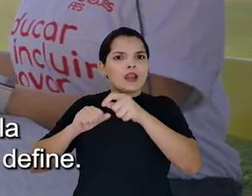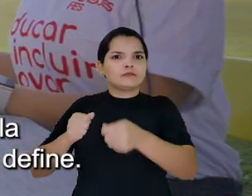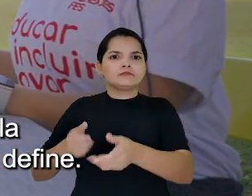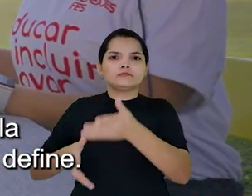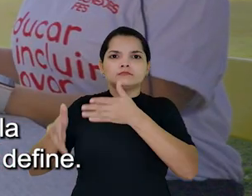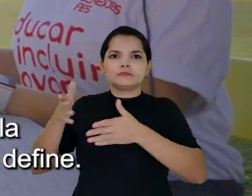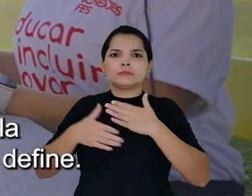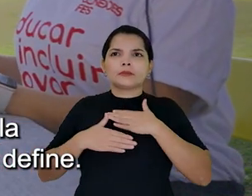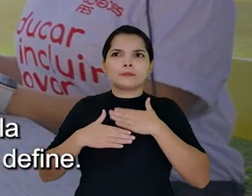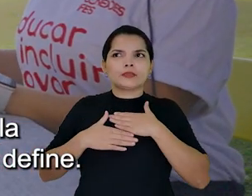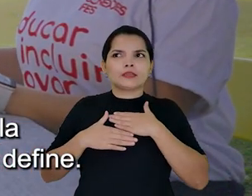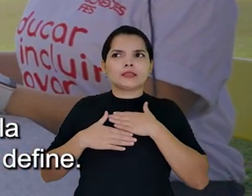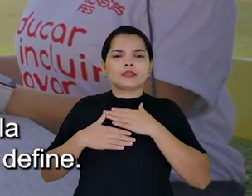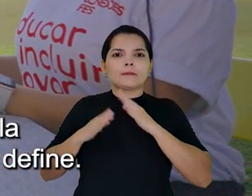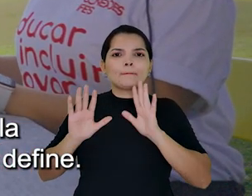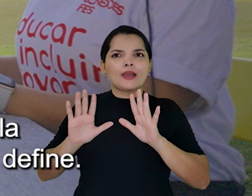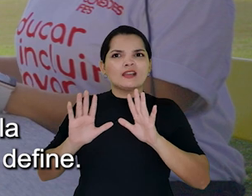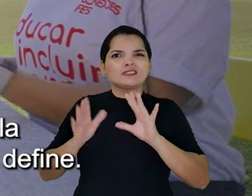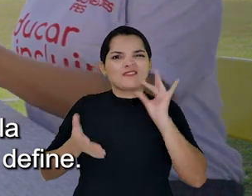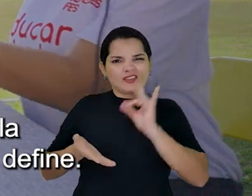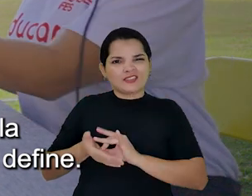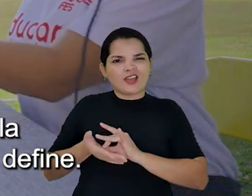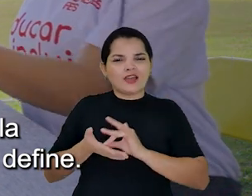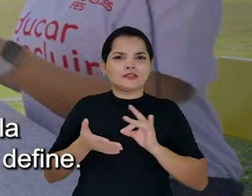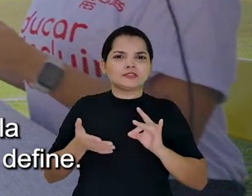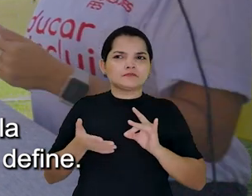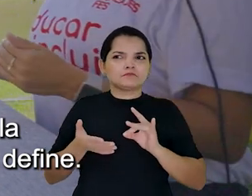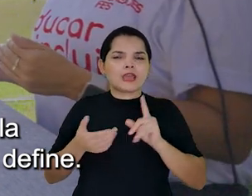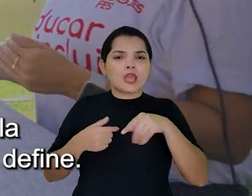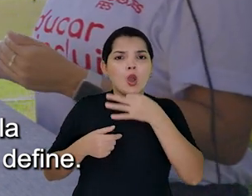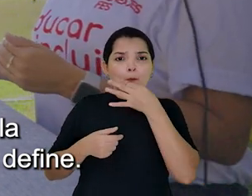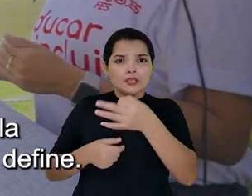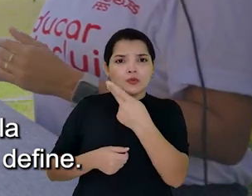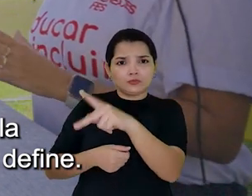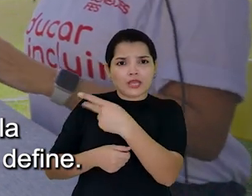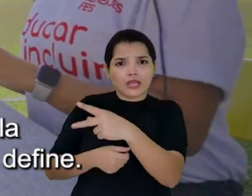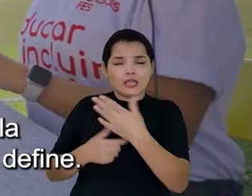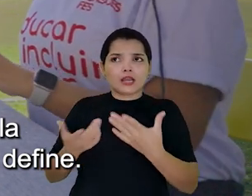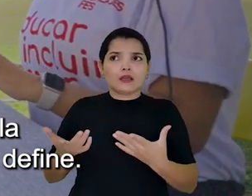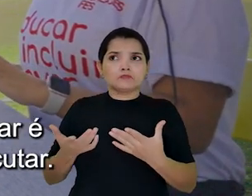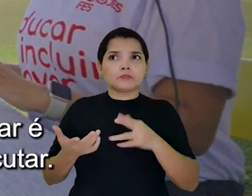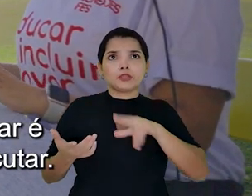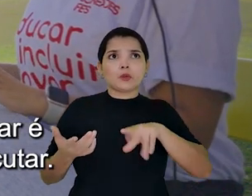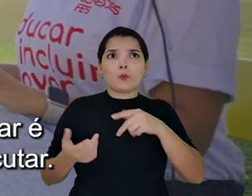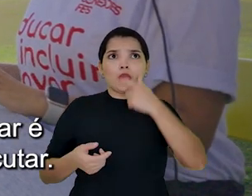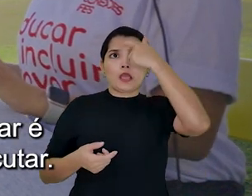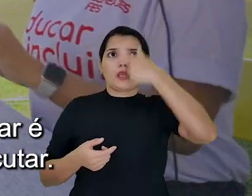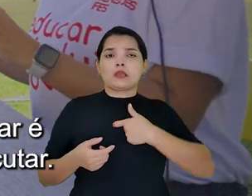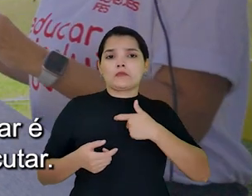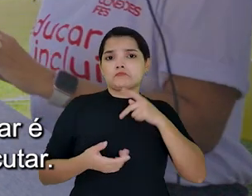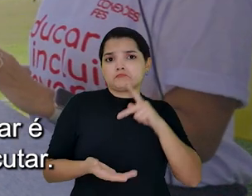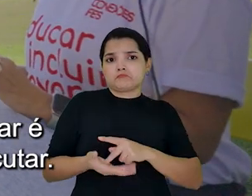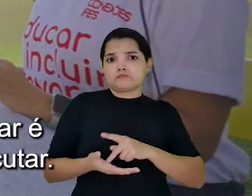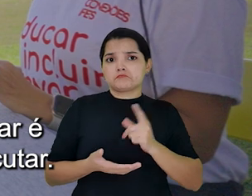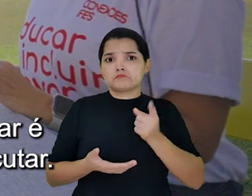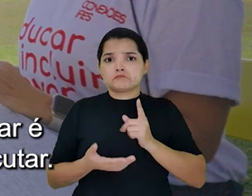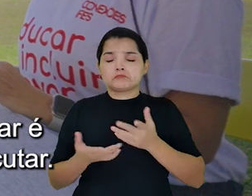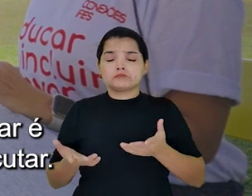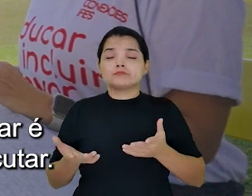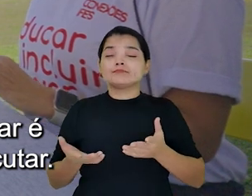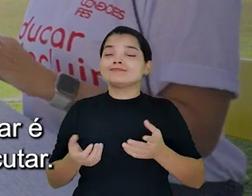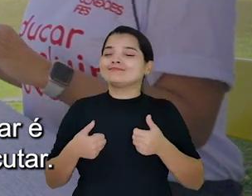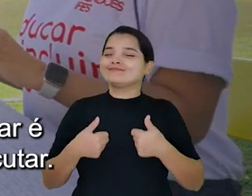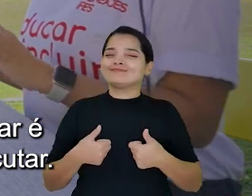eu tô interpretando o que que é verdade que que ela tá trazendo é uma opinião dela isso não me define parei já tratei a minha